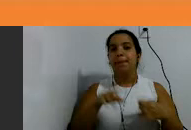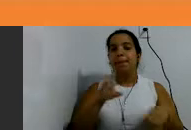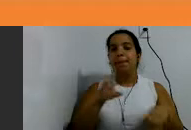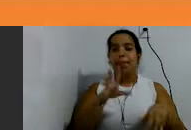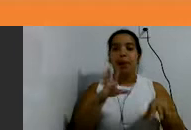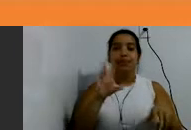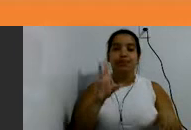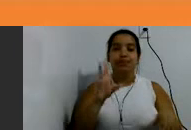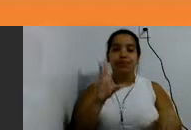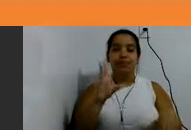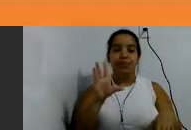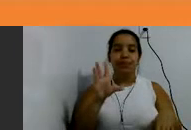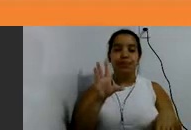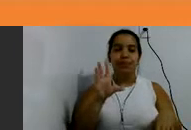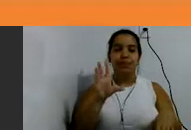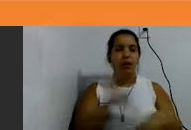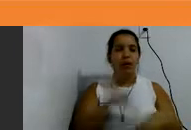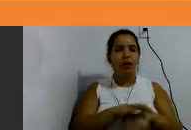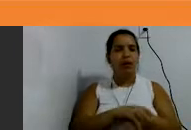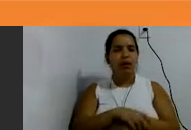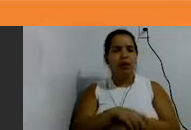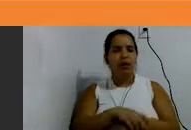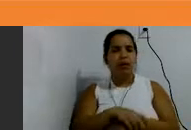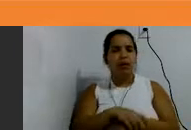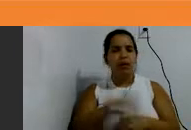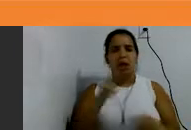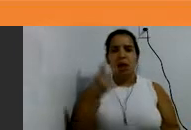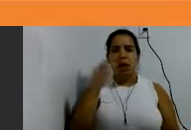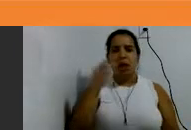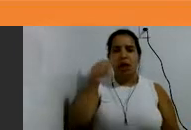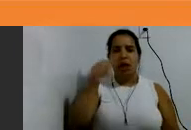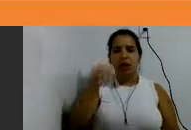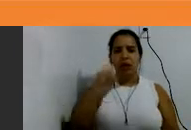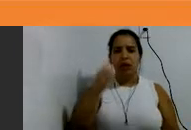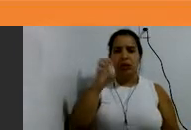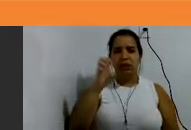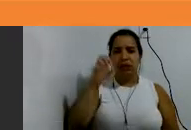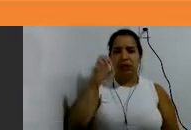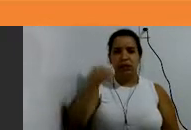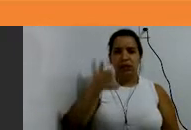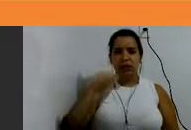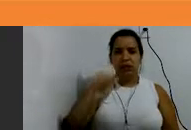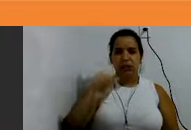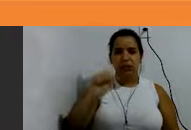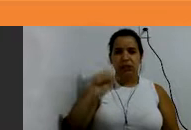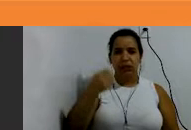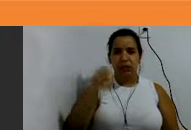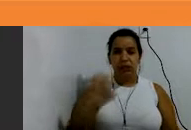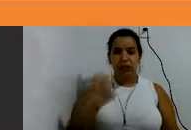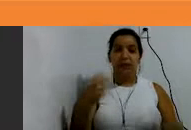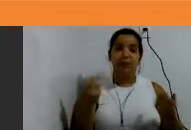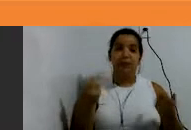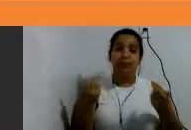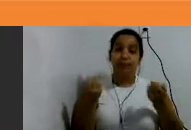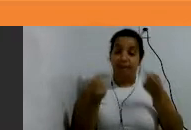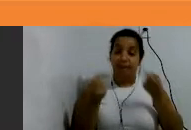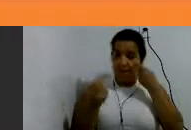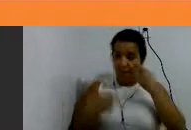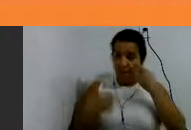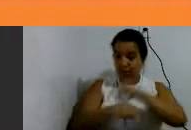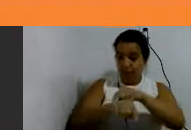hanseníase, algumas infecções fúngicas. Então, ele vê a